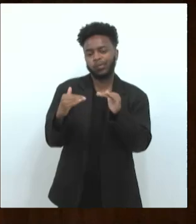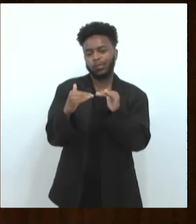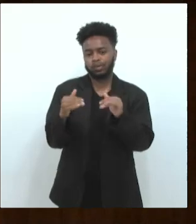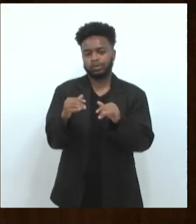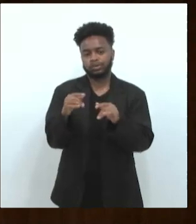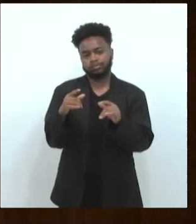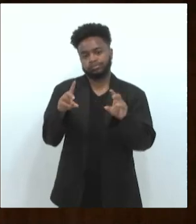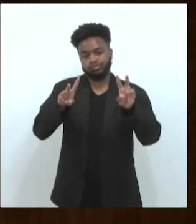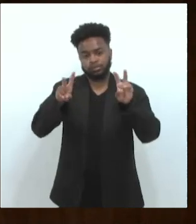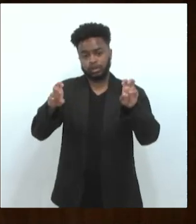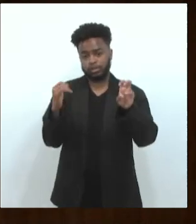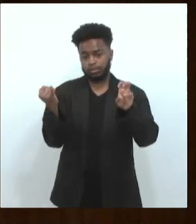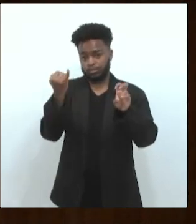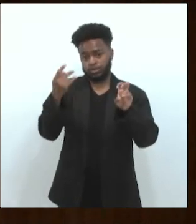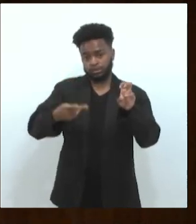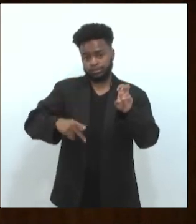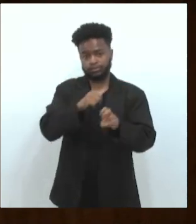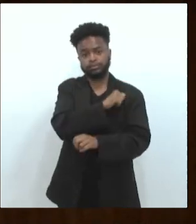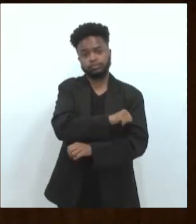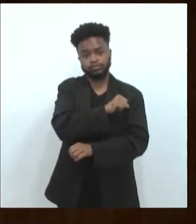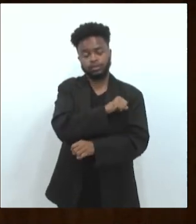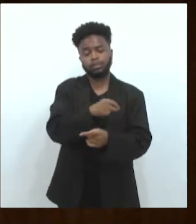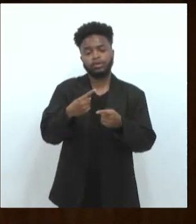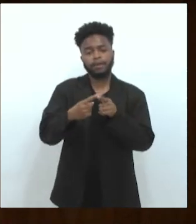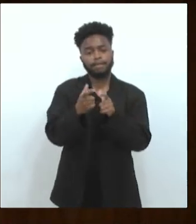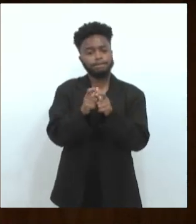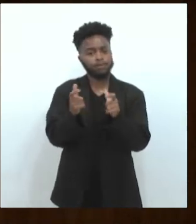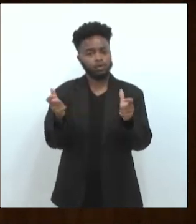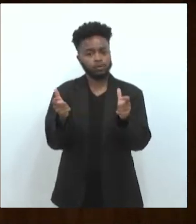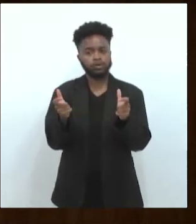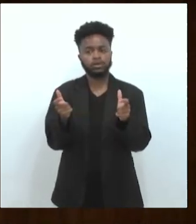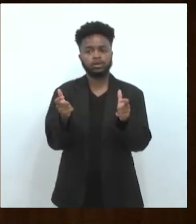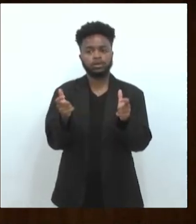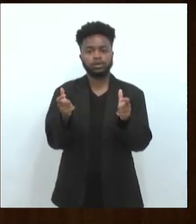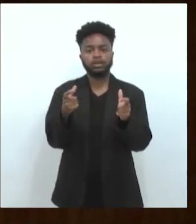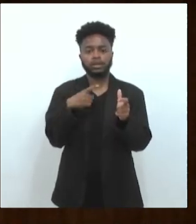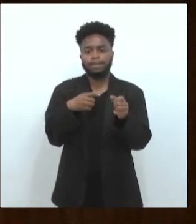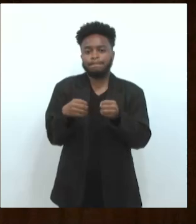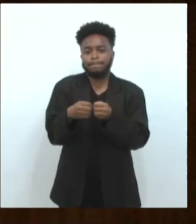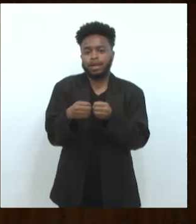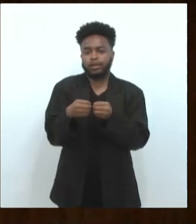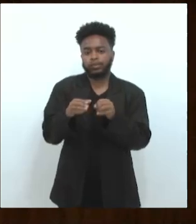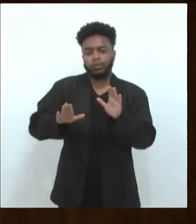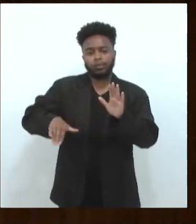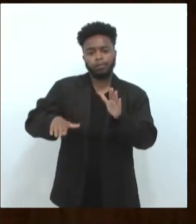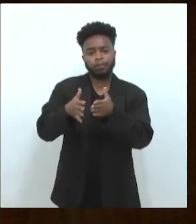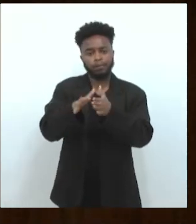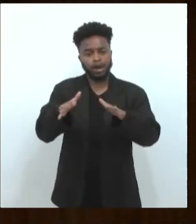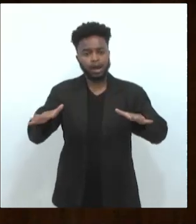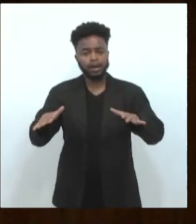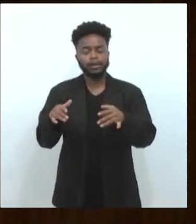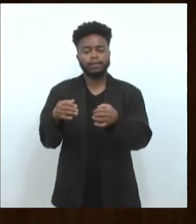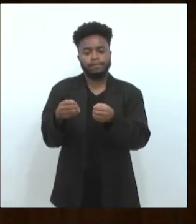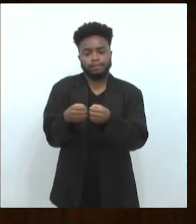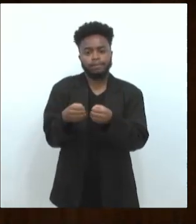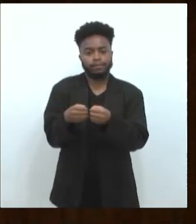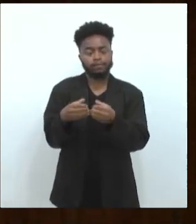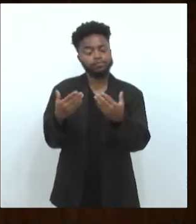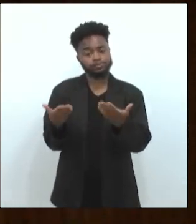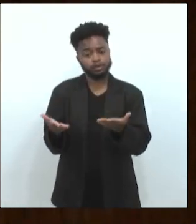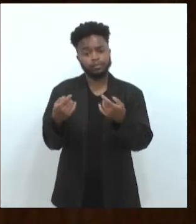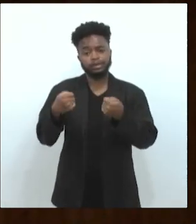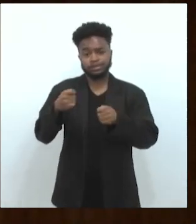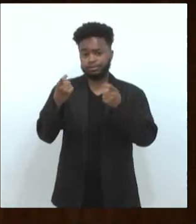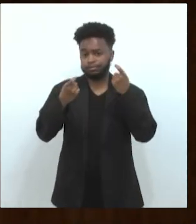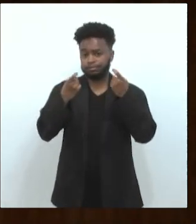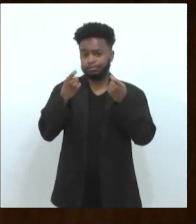sobretudo para o Estado do Rio de Janeiro, que sua grande maioria é costeira, sua população vive em área costeira e que a gente tem sim que se preparar